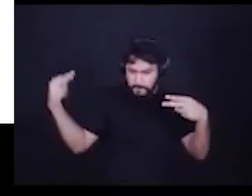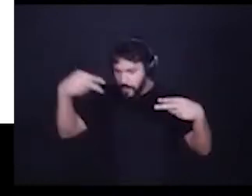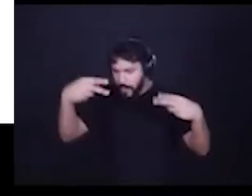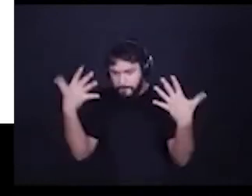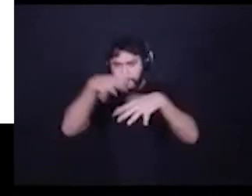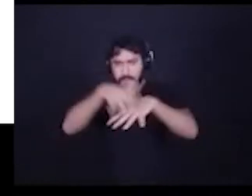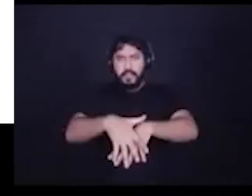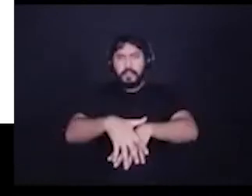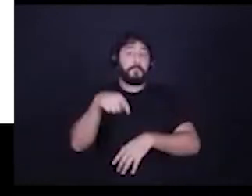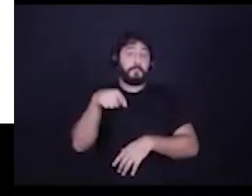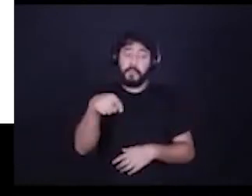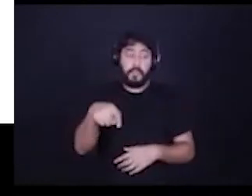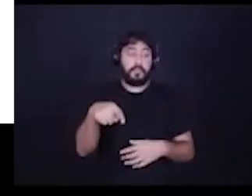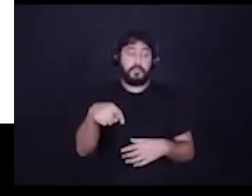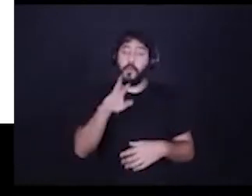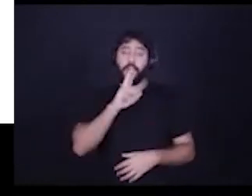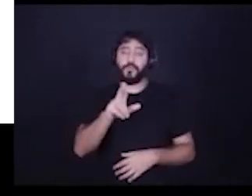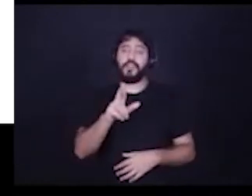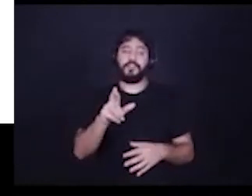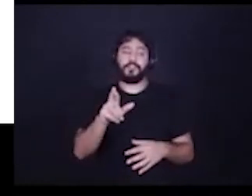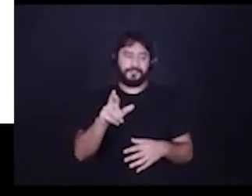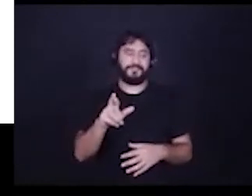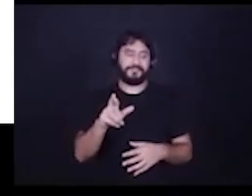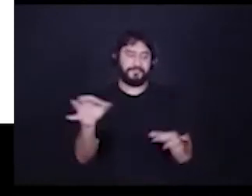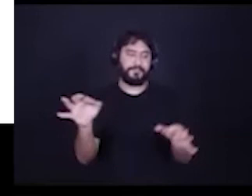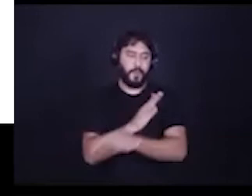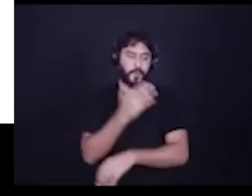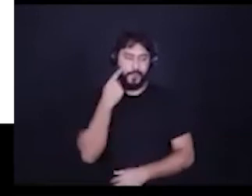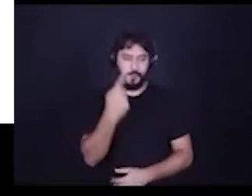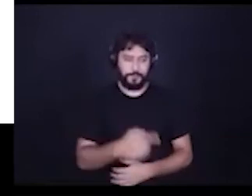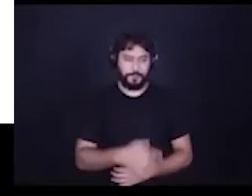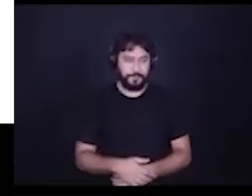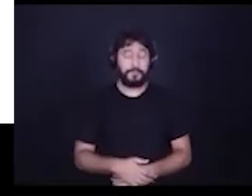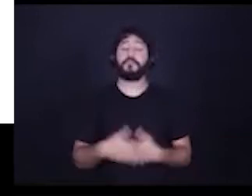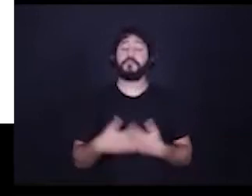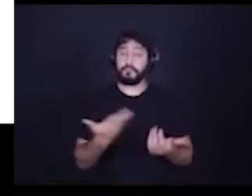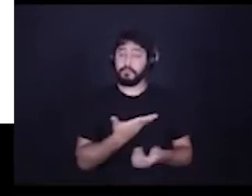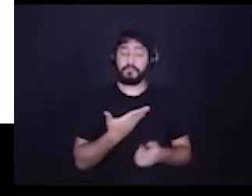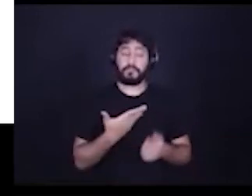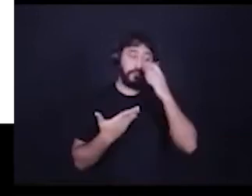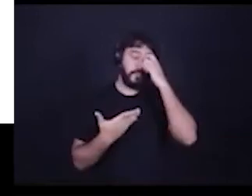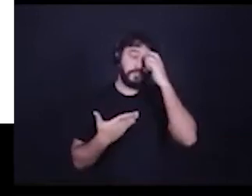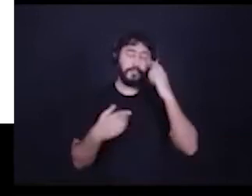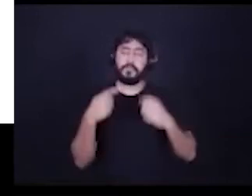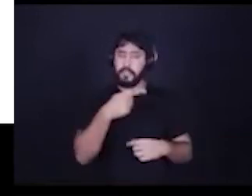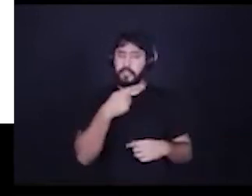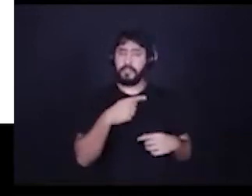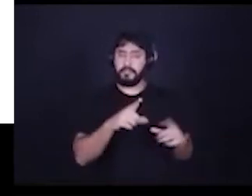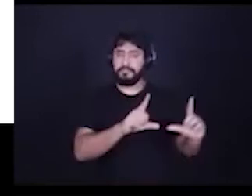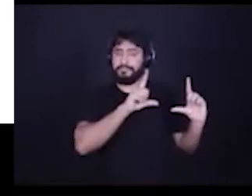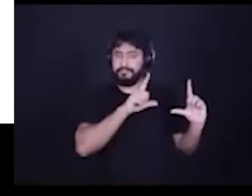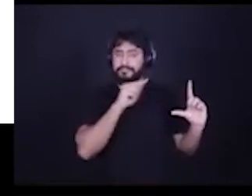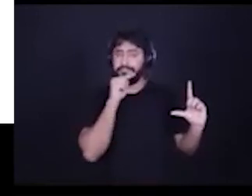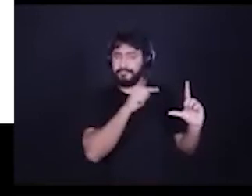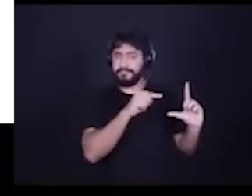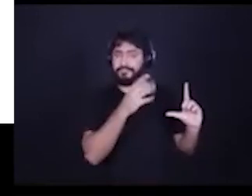final desse projeto de comunicação. Ele resultou nessa peça como a peça da qual